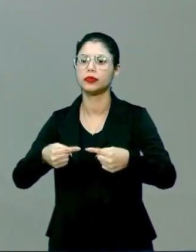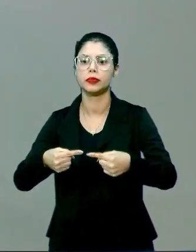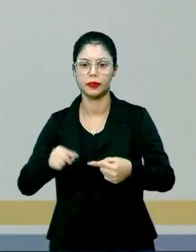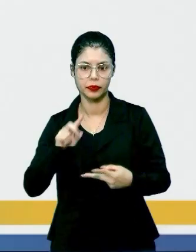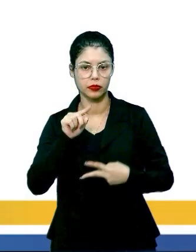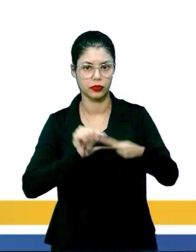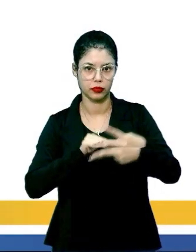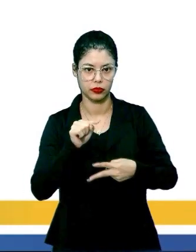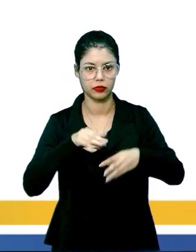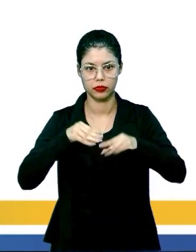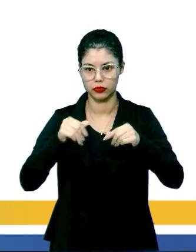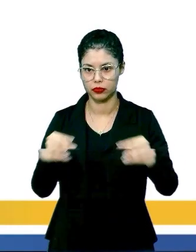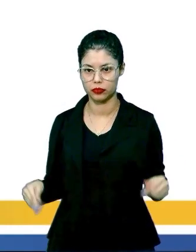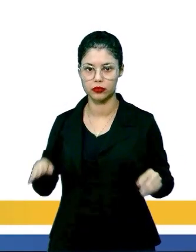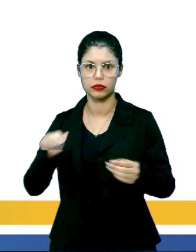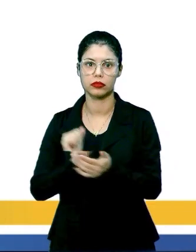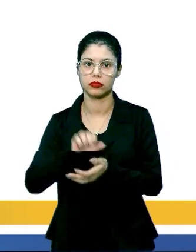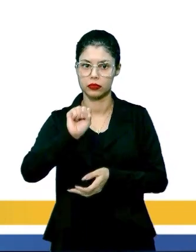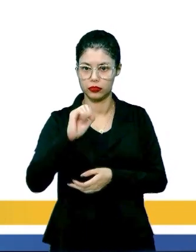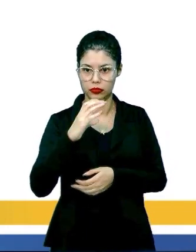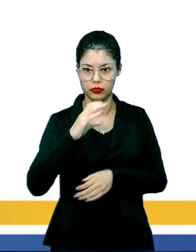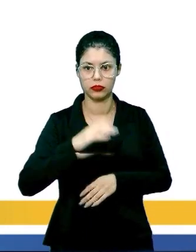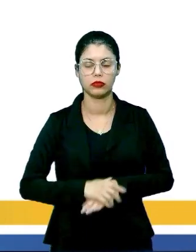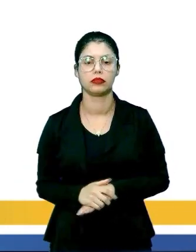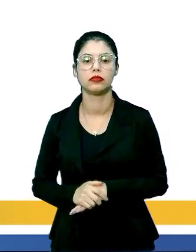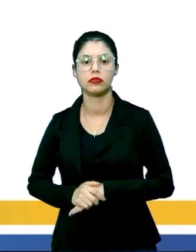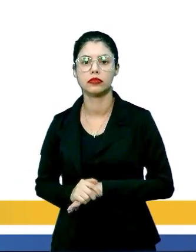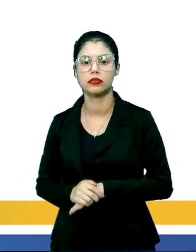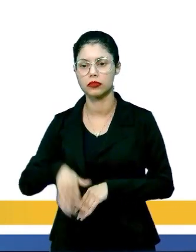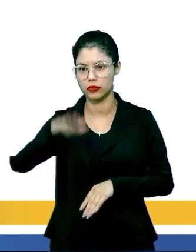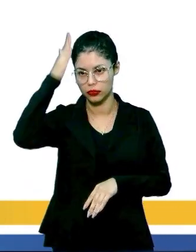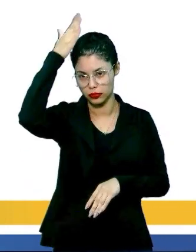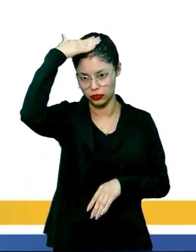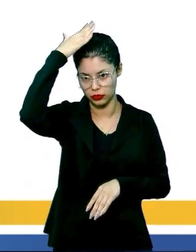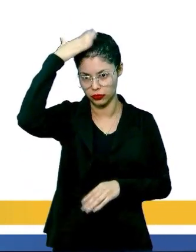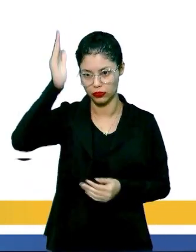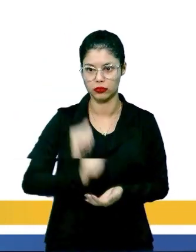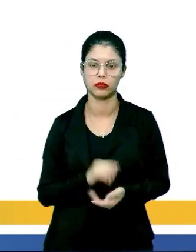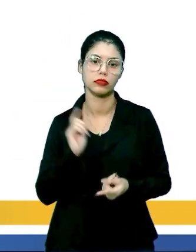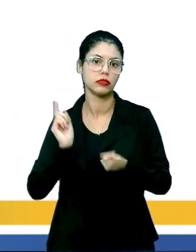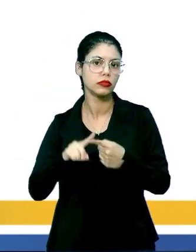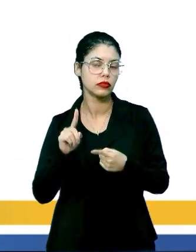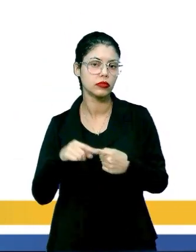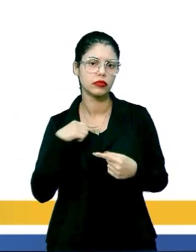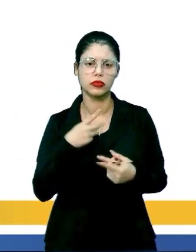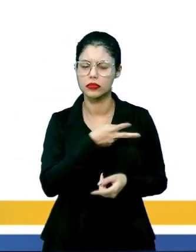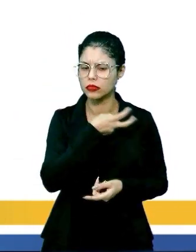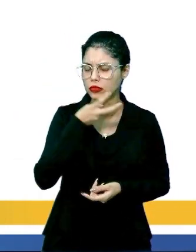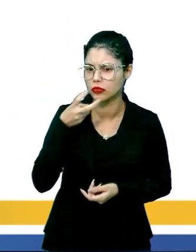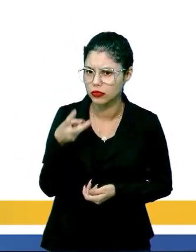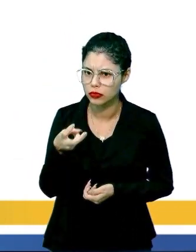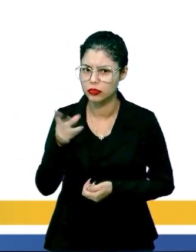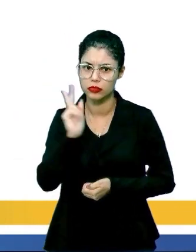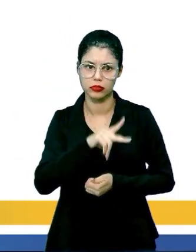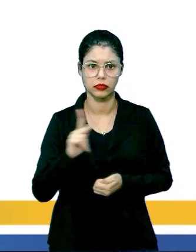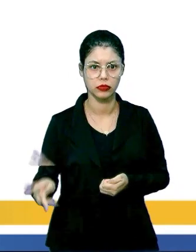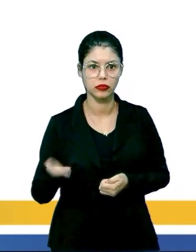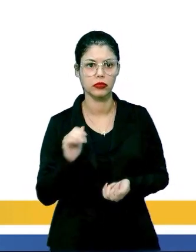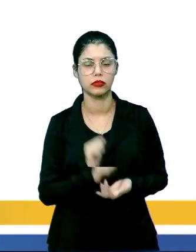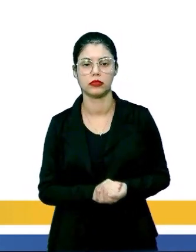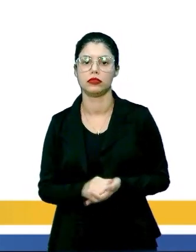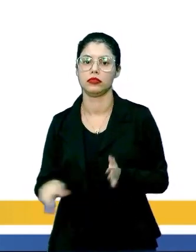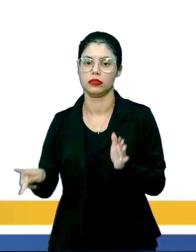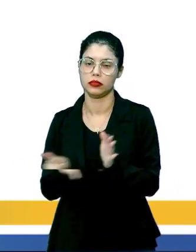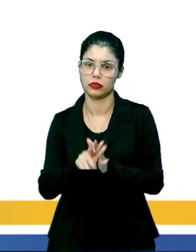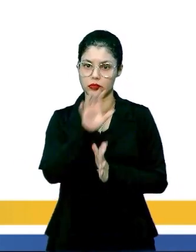desse território entre Santa Catarina e o Paraná. Mas por que eles tinham esse interesse, professora Larissa? Porque